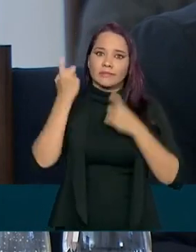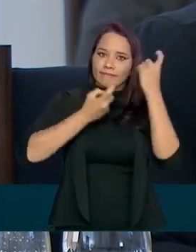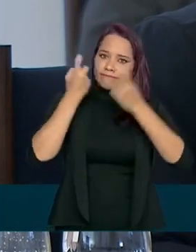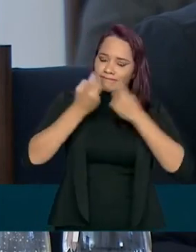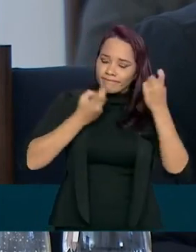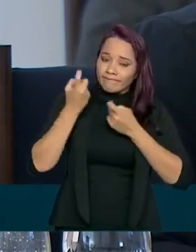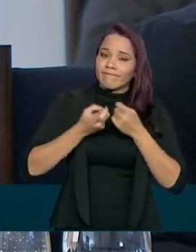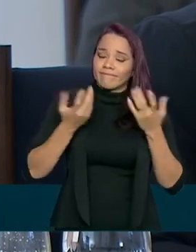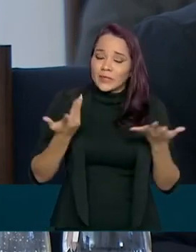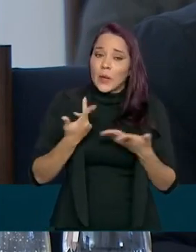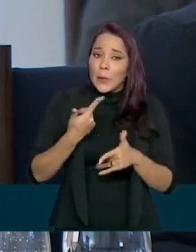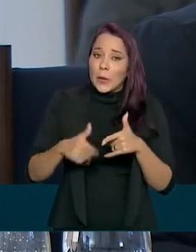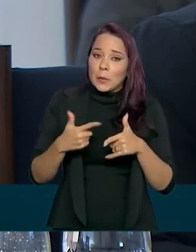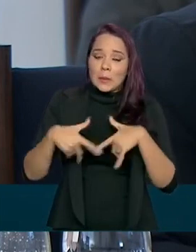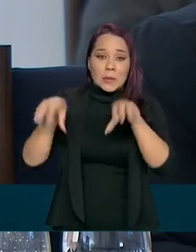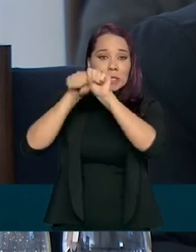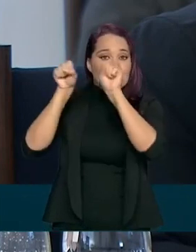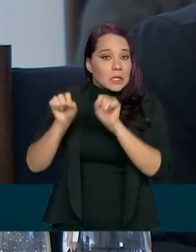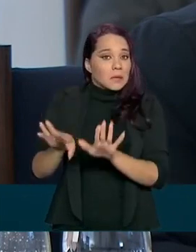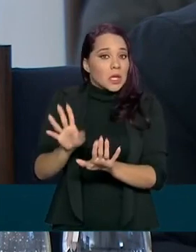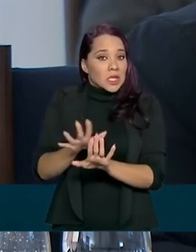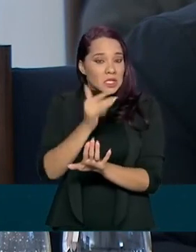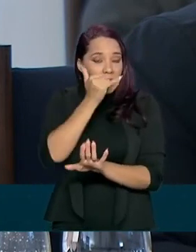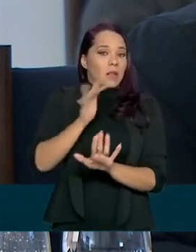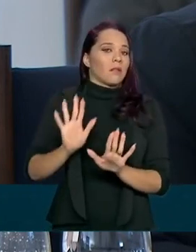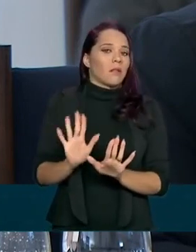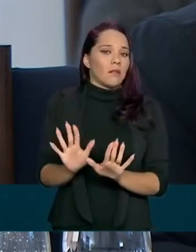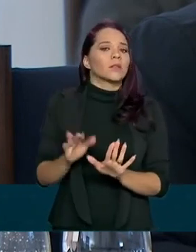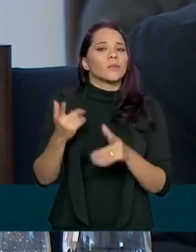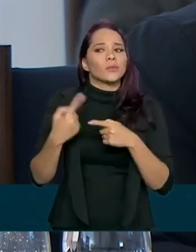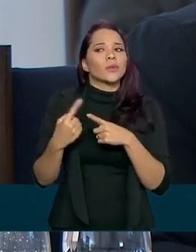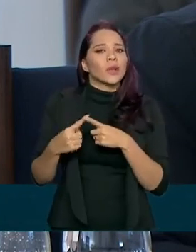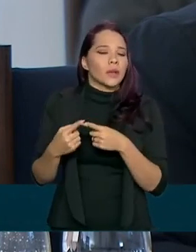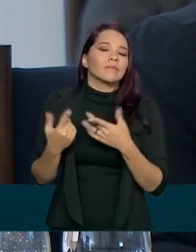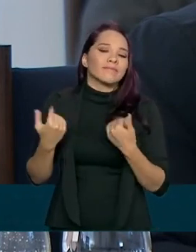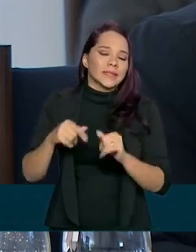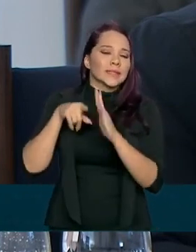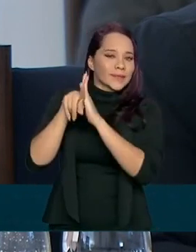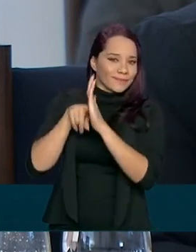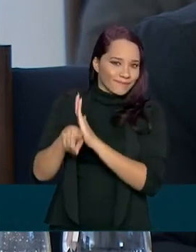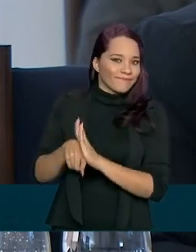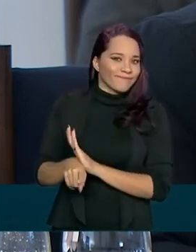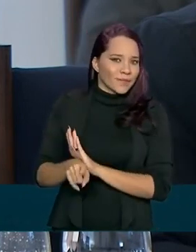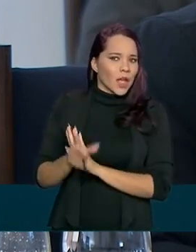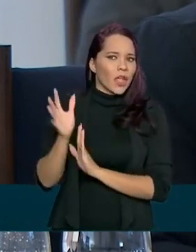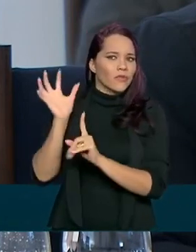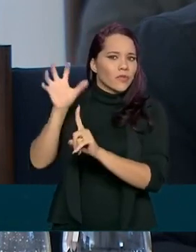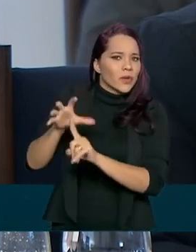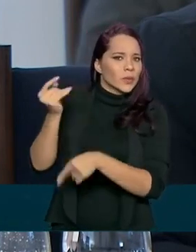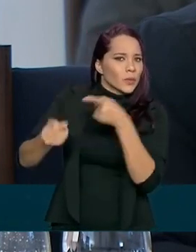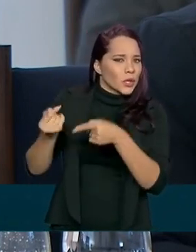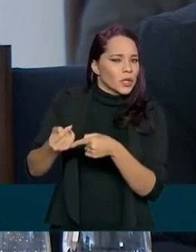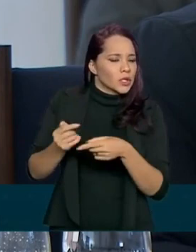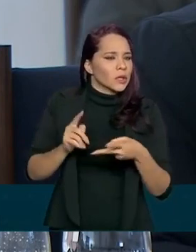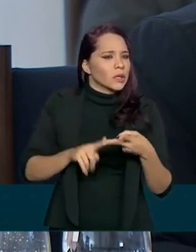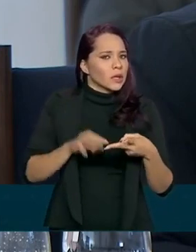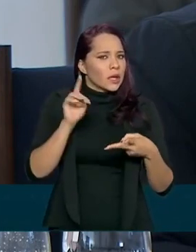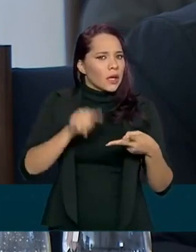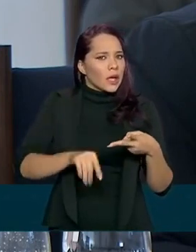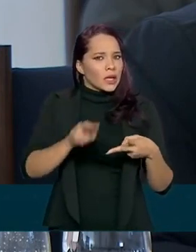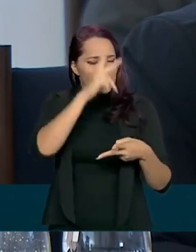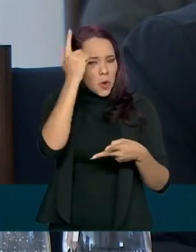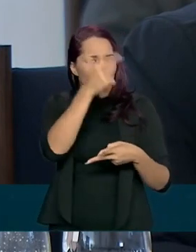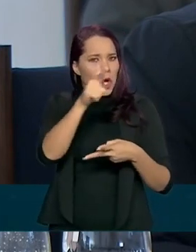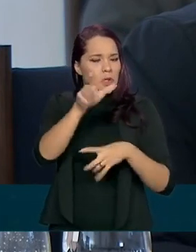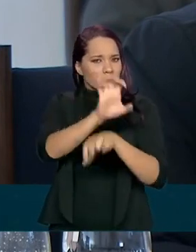nos causa preocupação esse é um problema sistêmico não é um problema acidental porque a temos que examinar é uma questão de influência política é uma questão de influência de